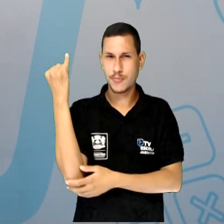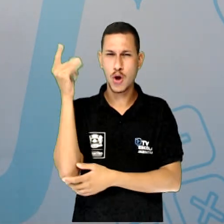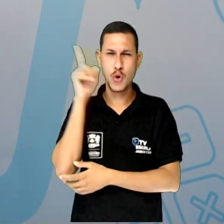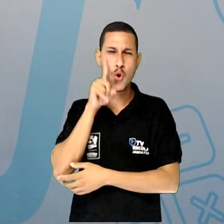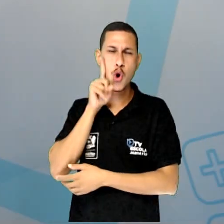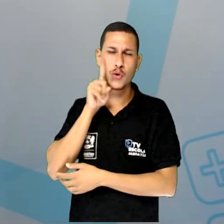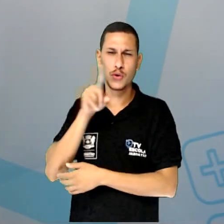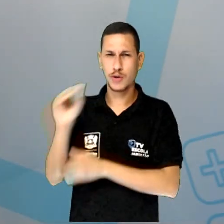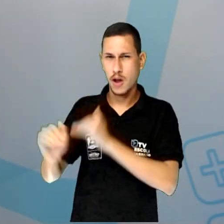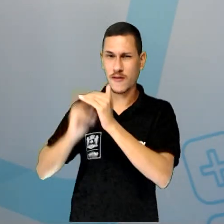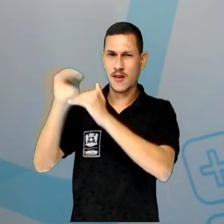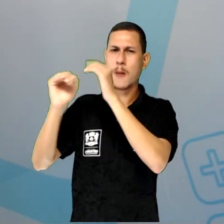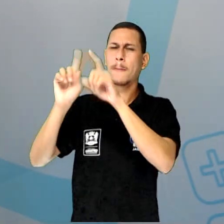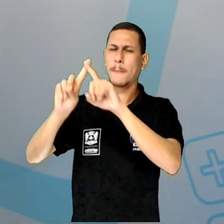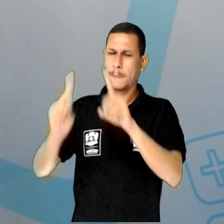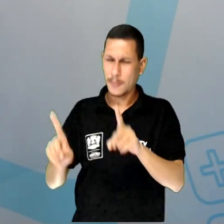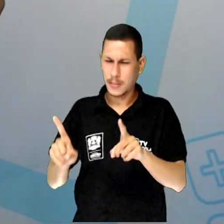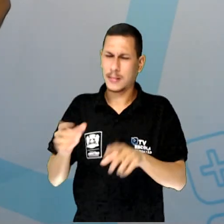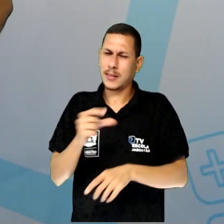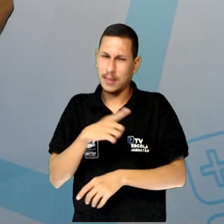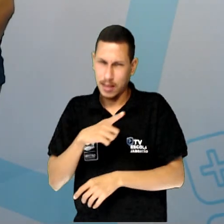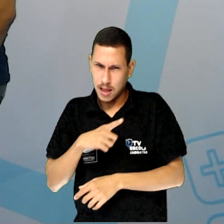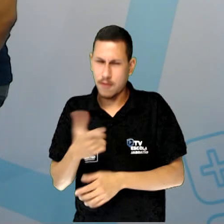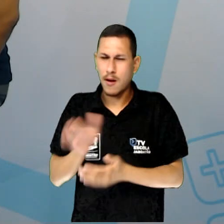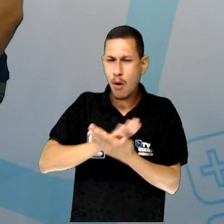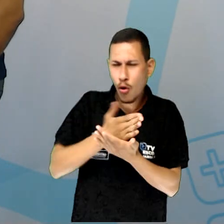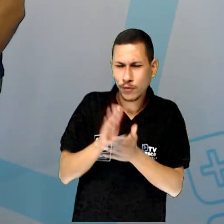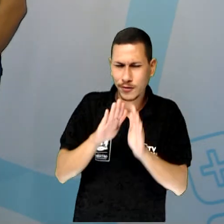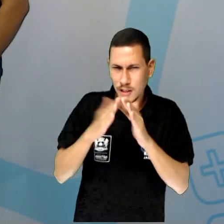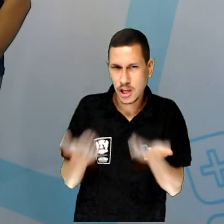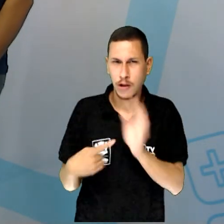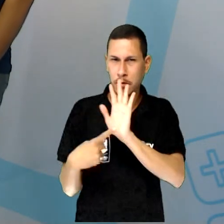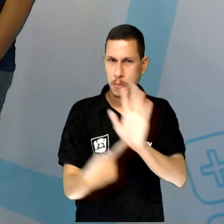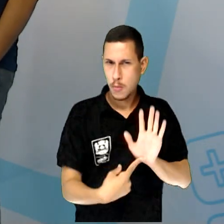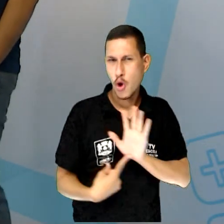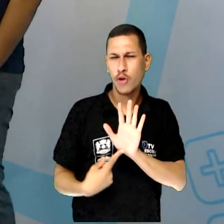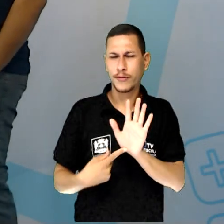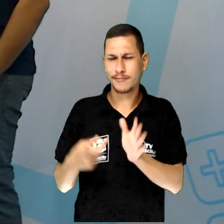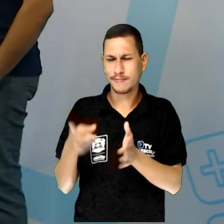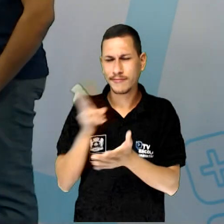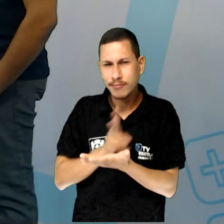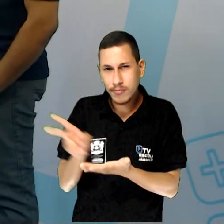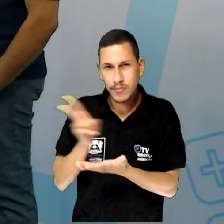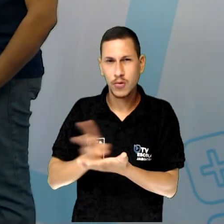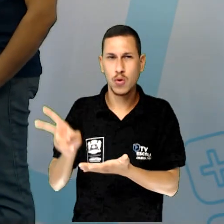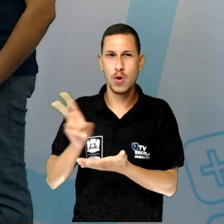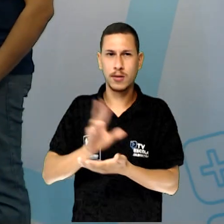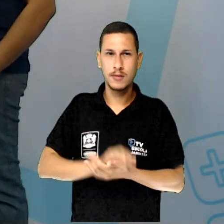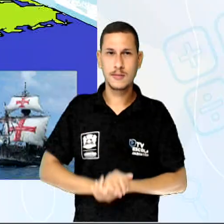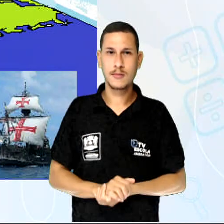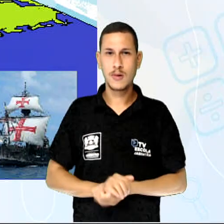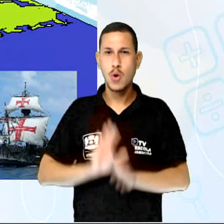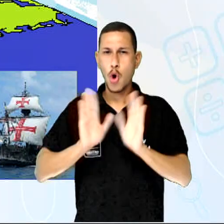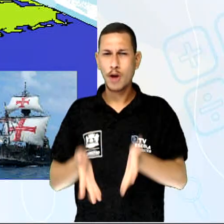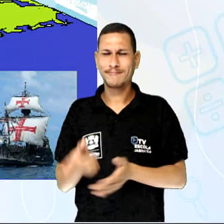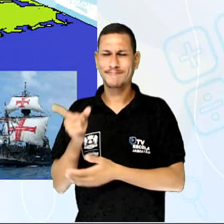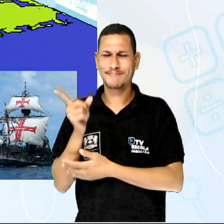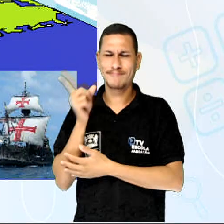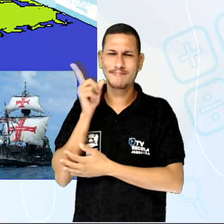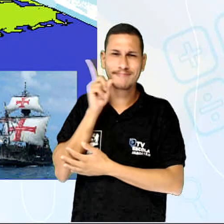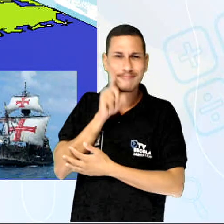fato ele existiu segundo alguns livros. Vamos dar uma continuidade aqui. Então a gente vai ter os Estados